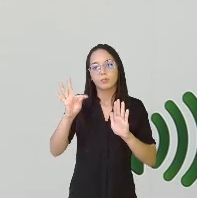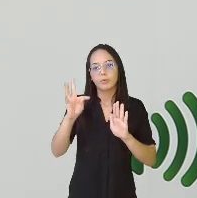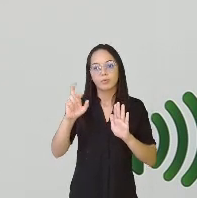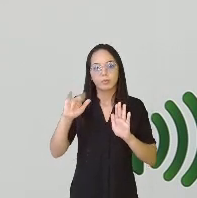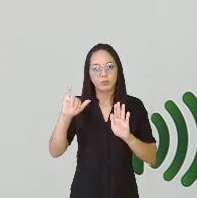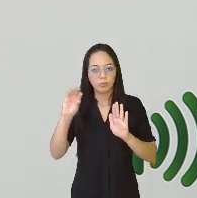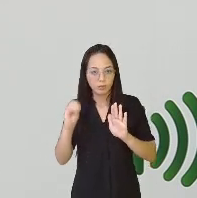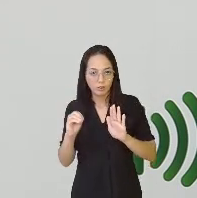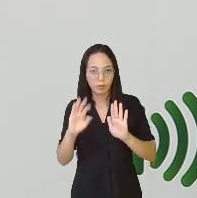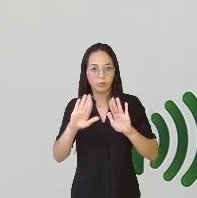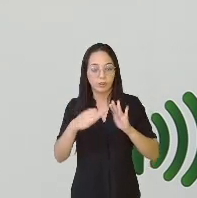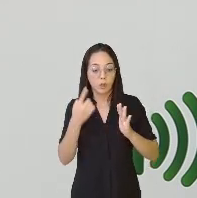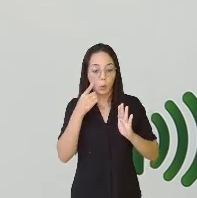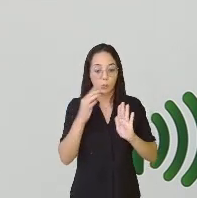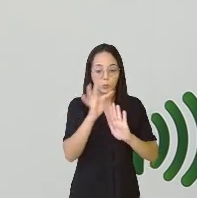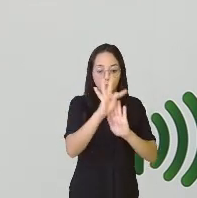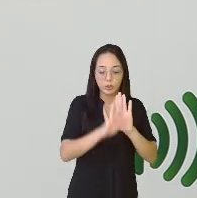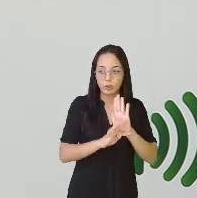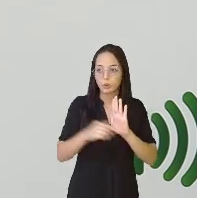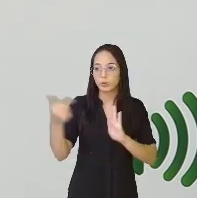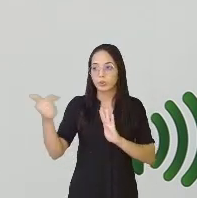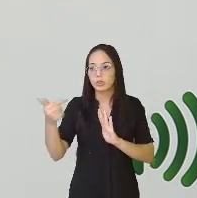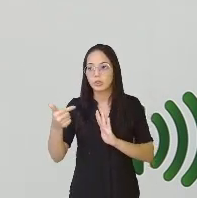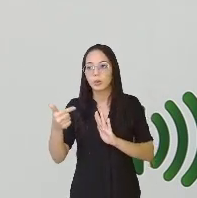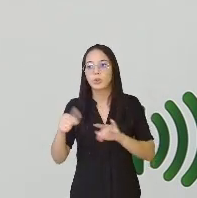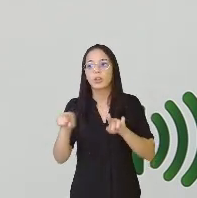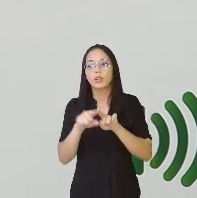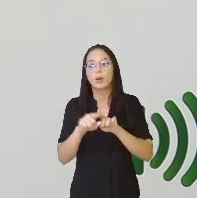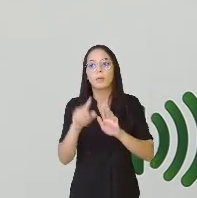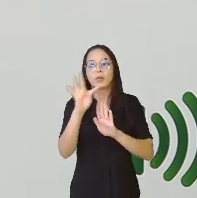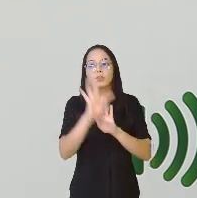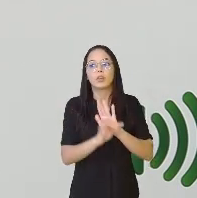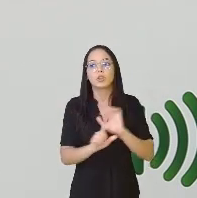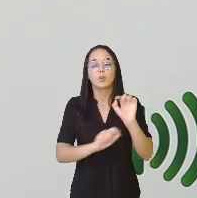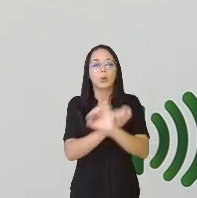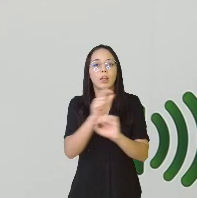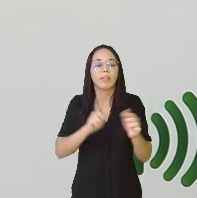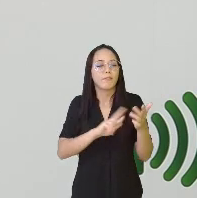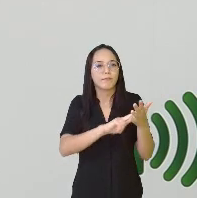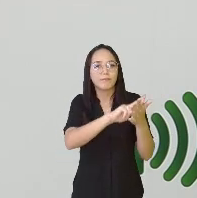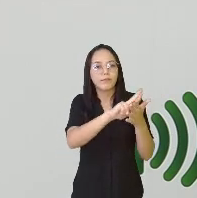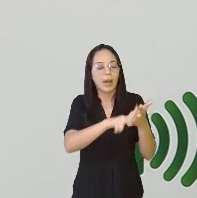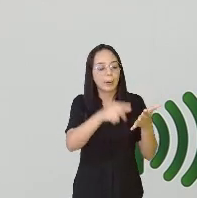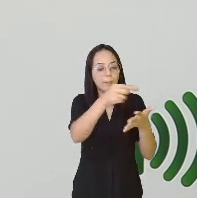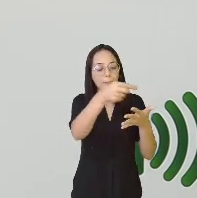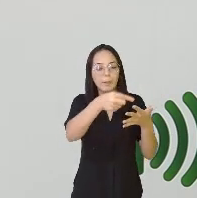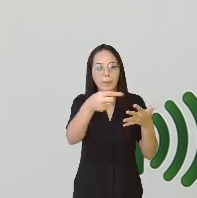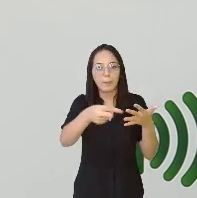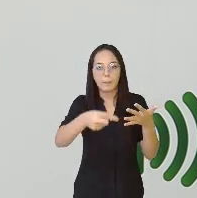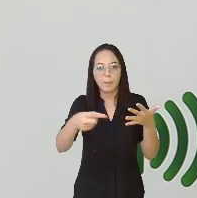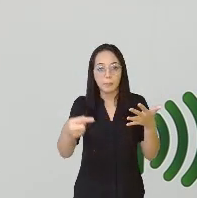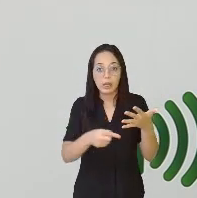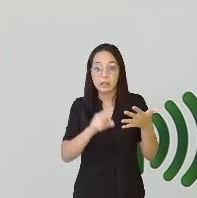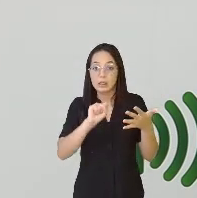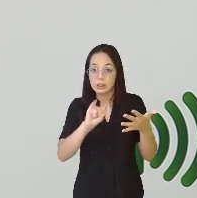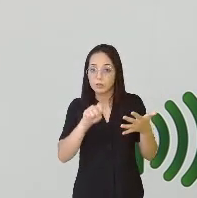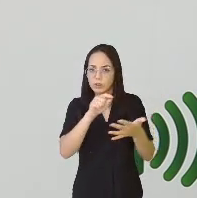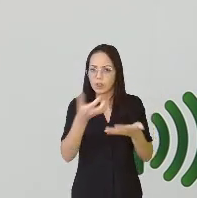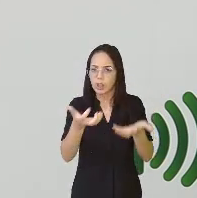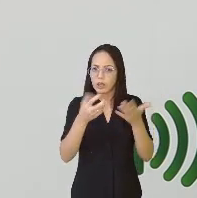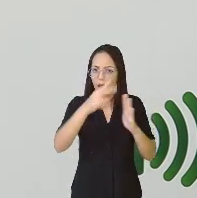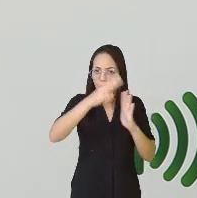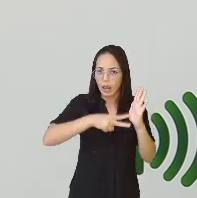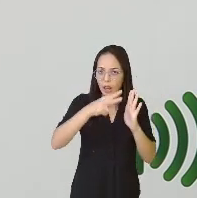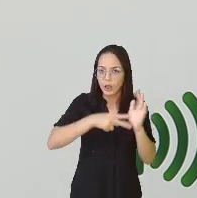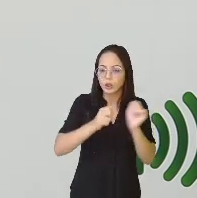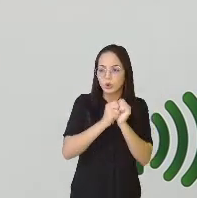feito. Então, esse é o texto secundário, e ele é composto por vários itens. Vamos ler um a um. Se você em casa quiser ler comigo,